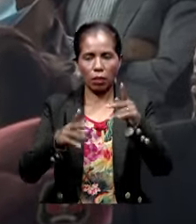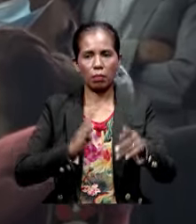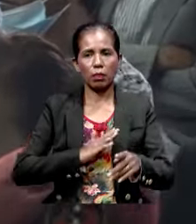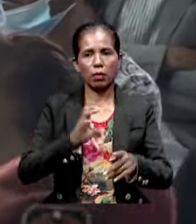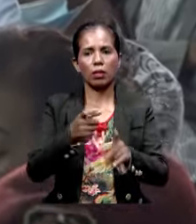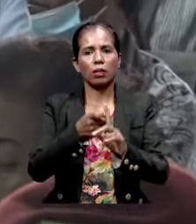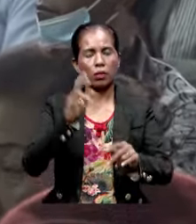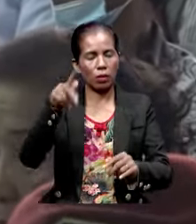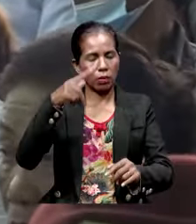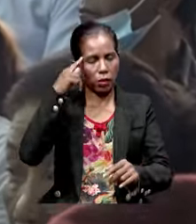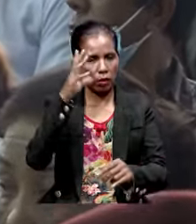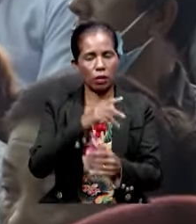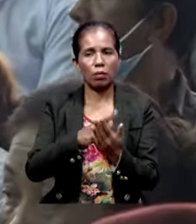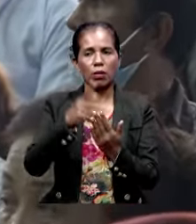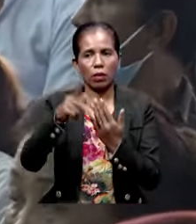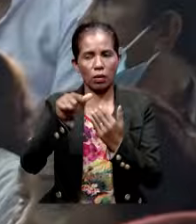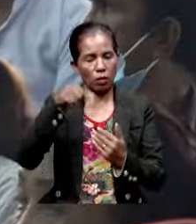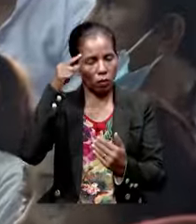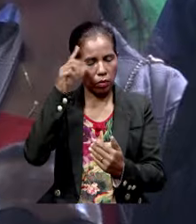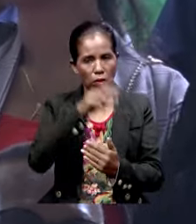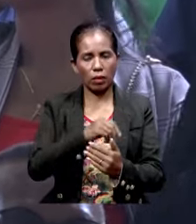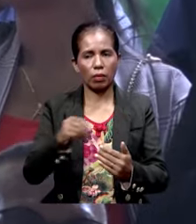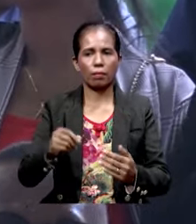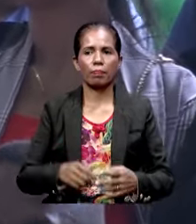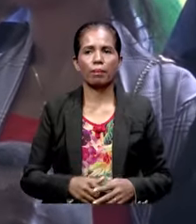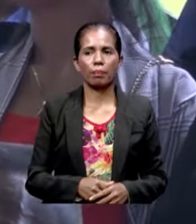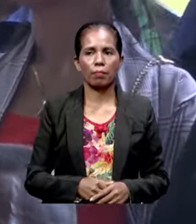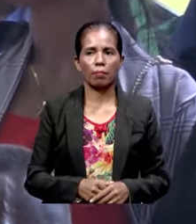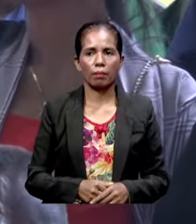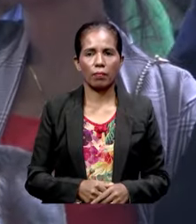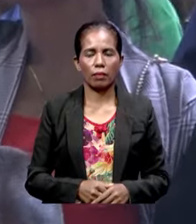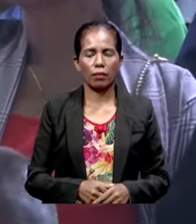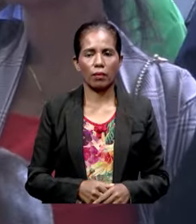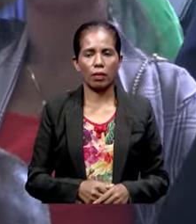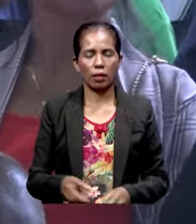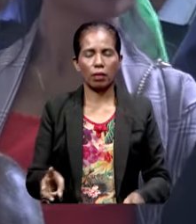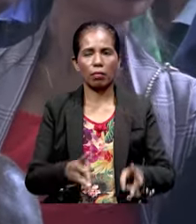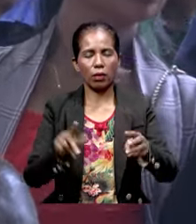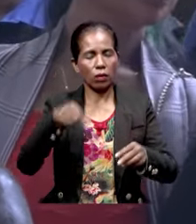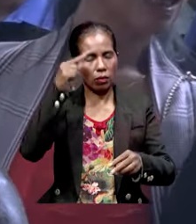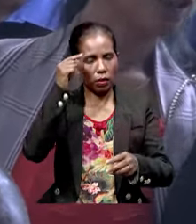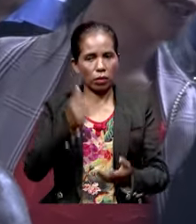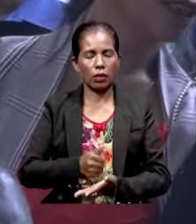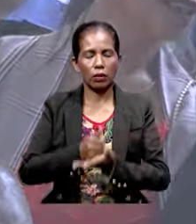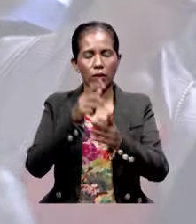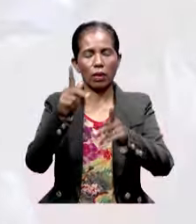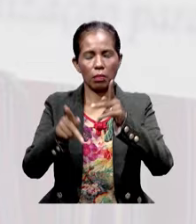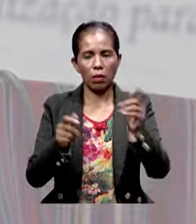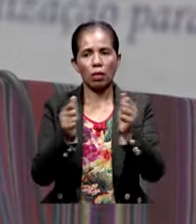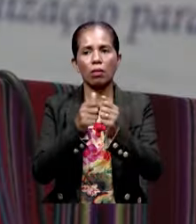russi política no programa governo central no local. Jalan para o governo a do Serbínia, povo Sira Rodia